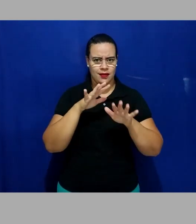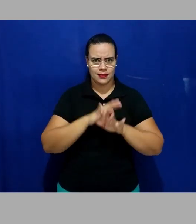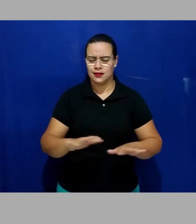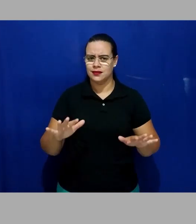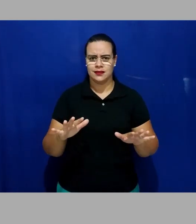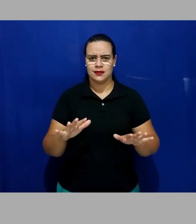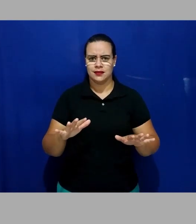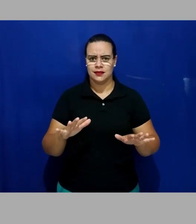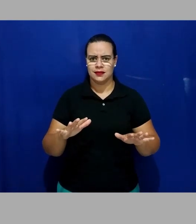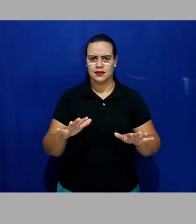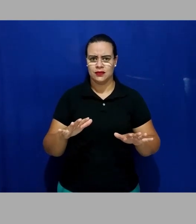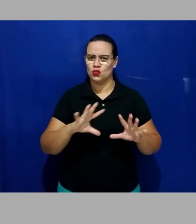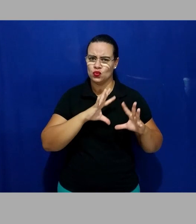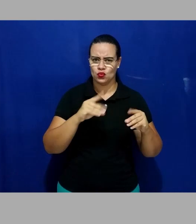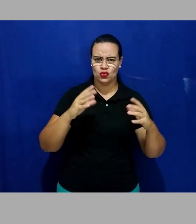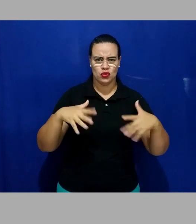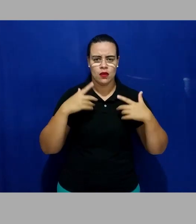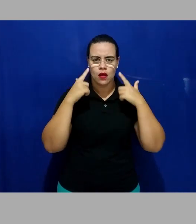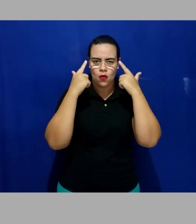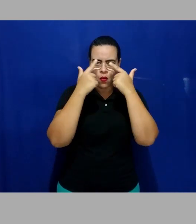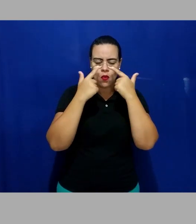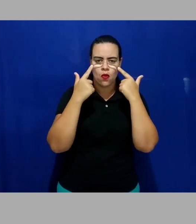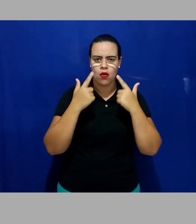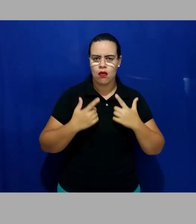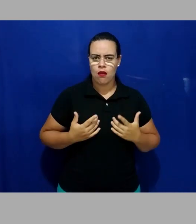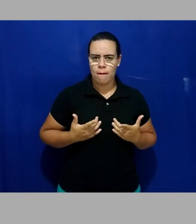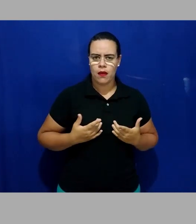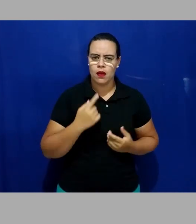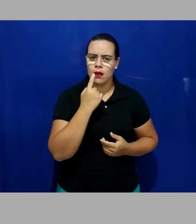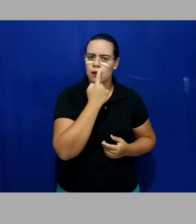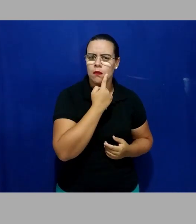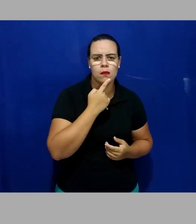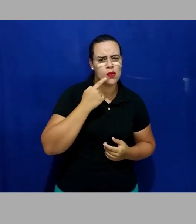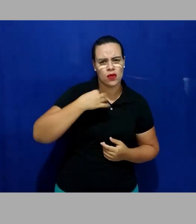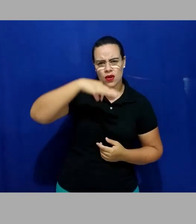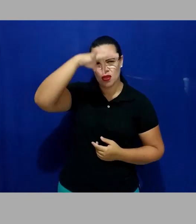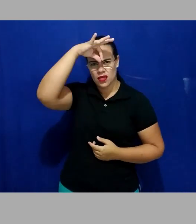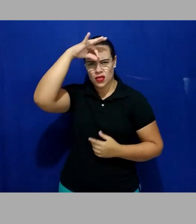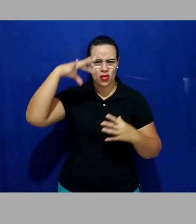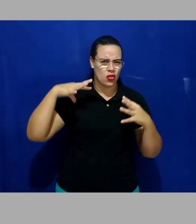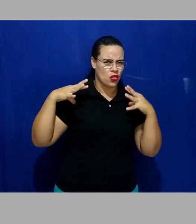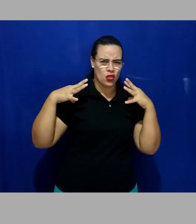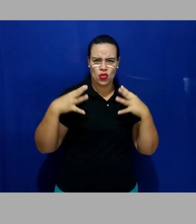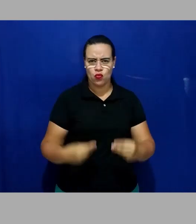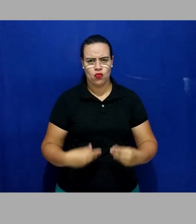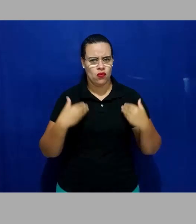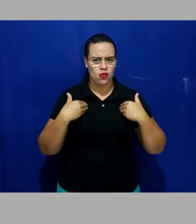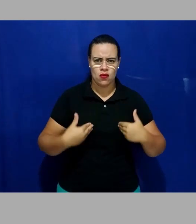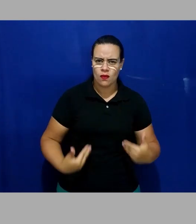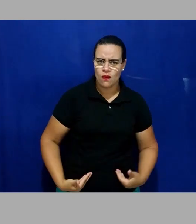minhas células reagiram instintivamente aos mais primários estímulos. Olhos,